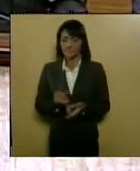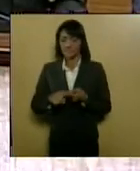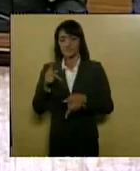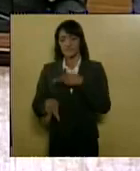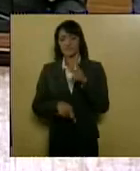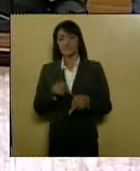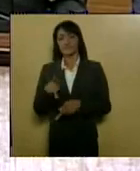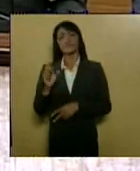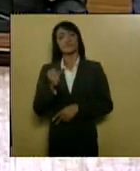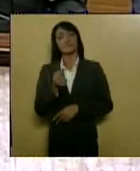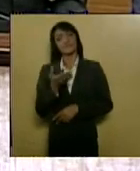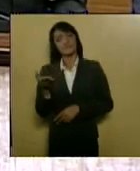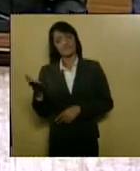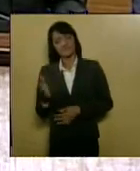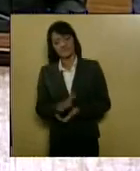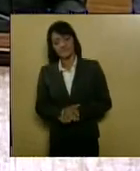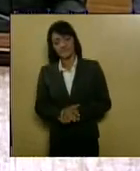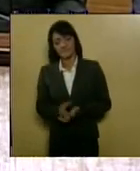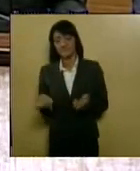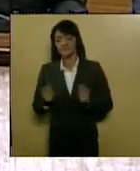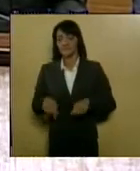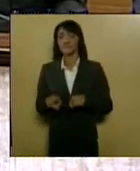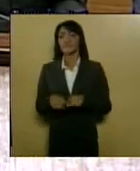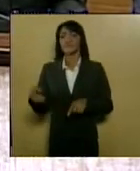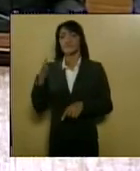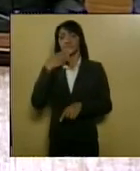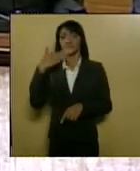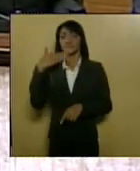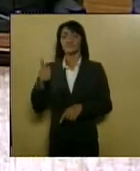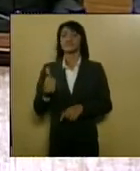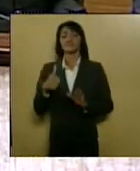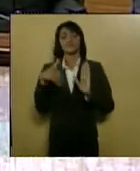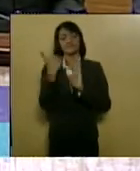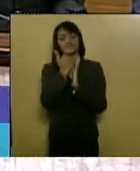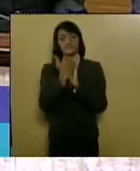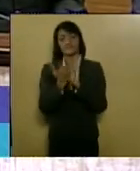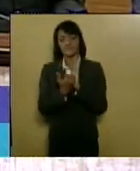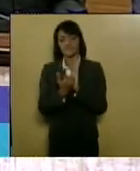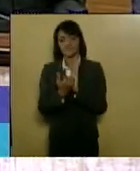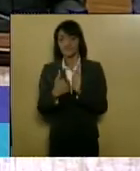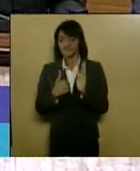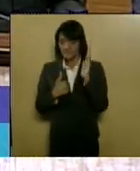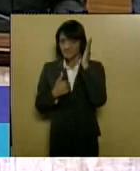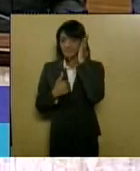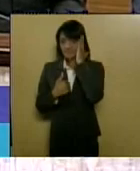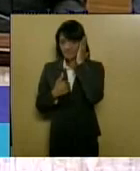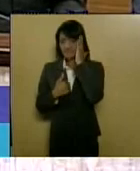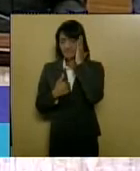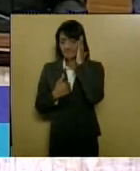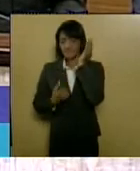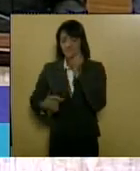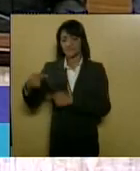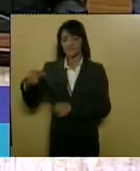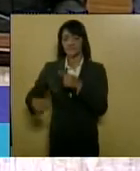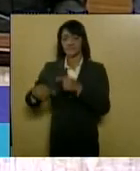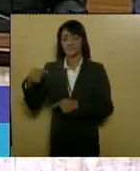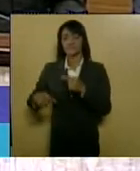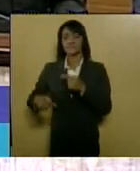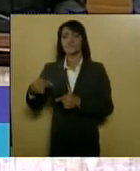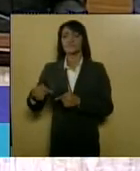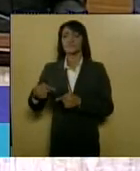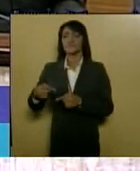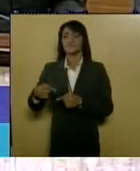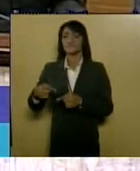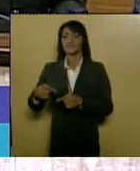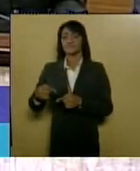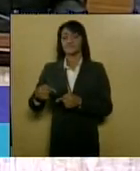povo sergipano. Quer seja, no melhor programa que eu entendo, enquanto político, de primeiro